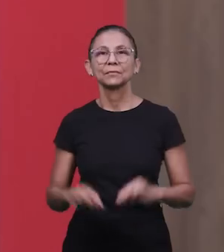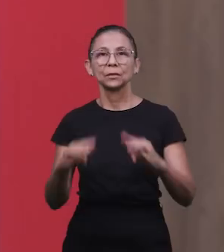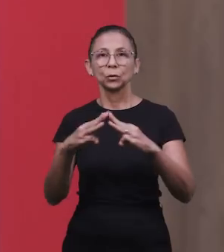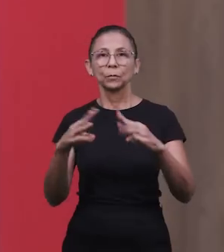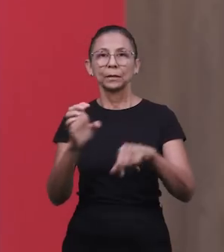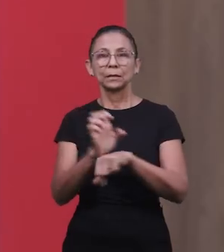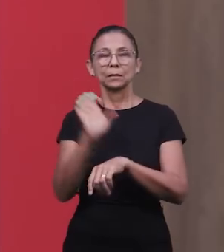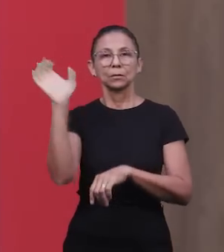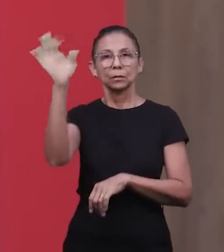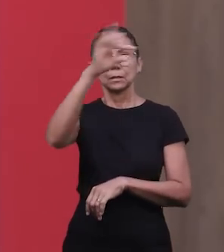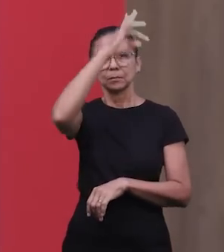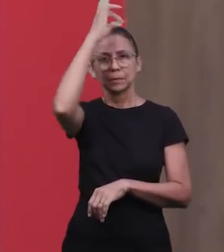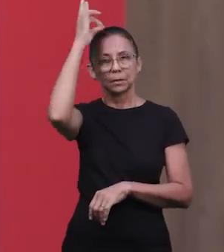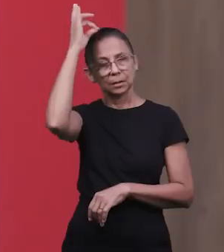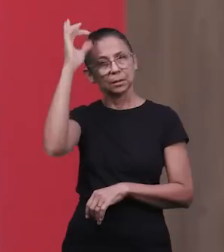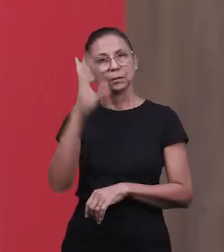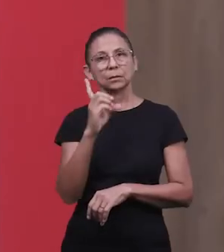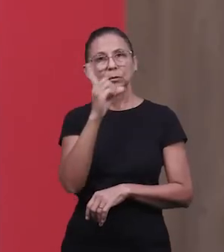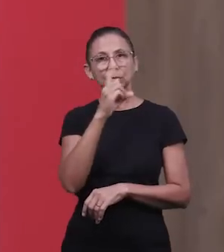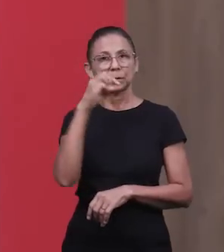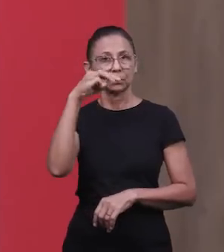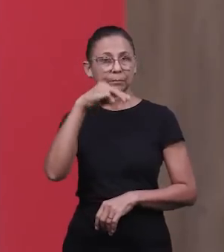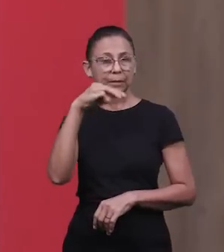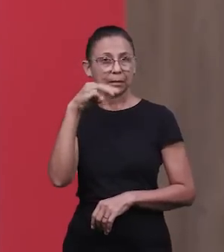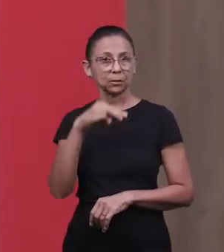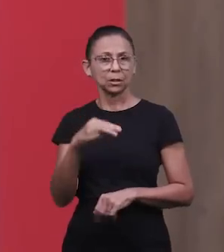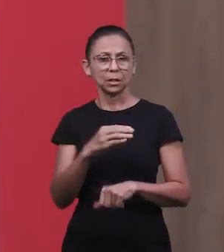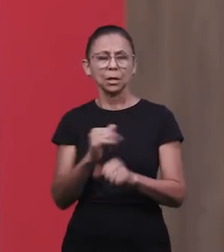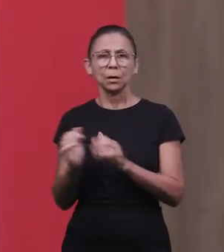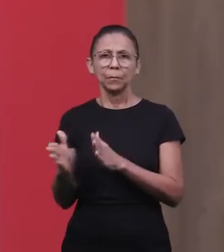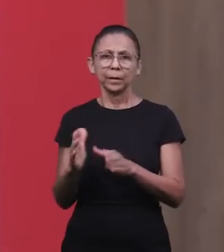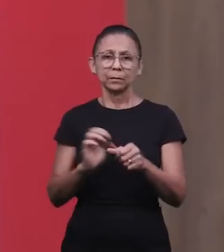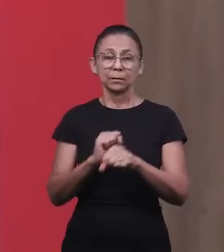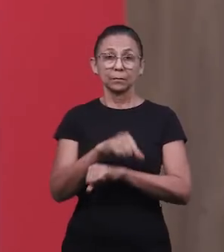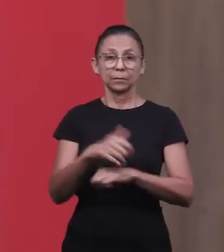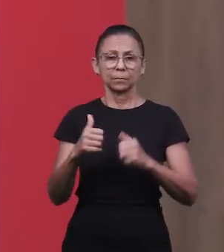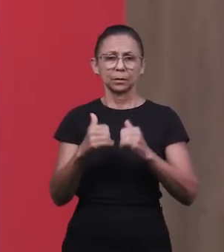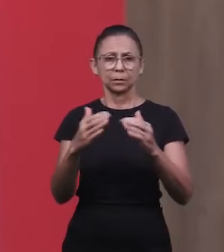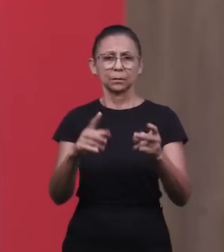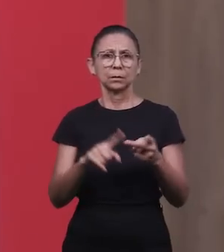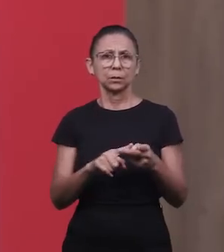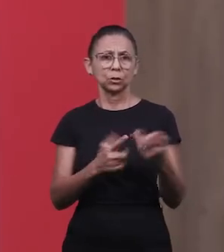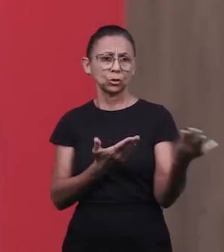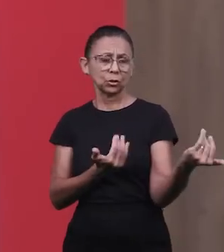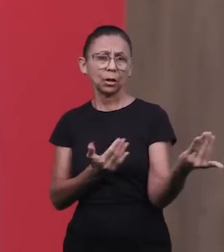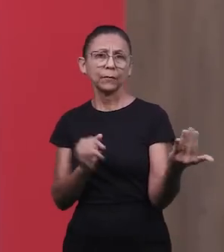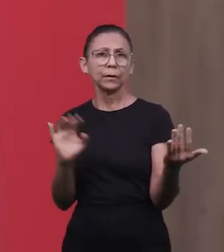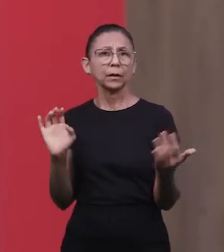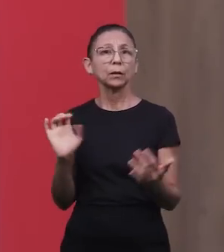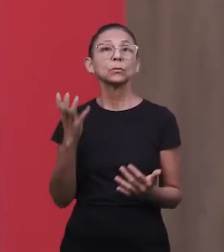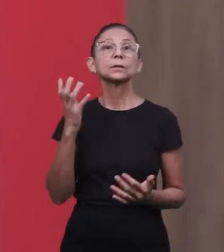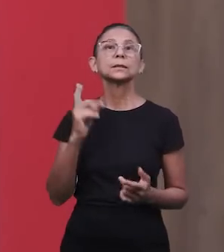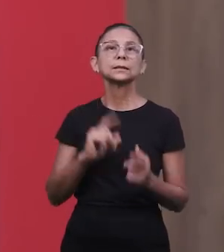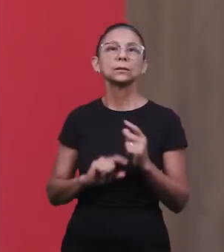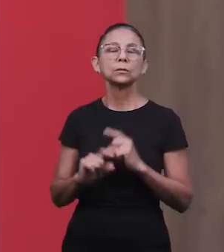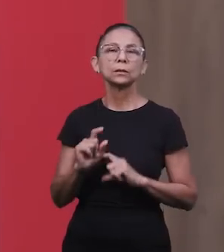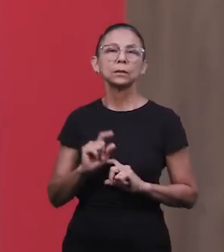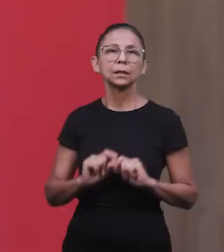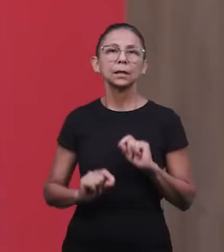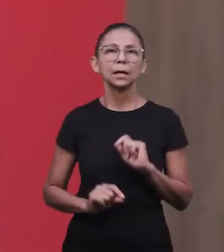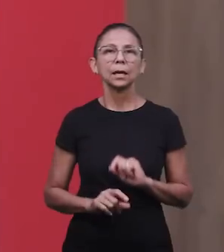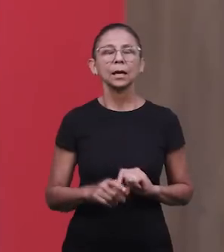No Manaim do Estado do Espírito Santo, em Marechal Floriano, durante o seminário para principiantes e jovens, aconteceu ali